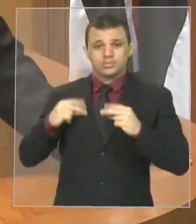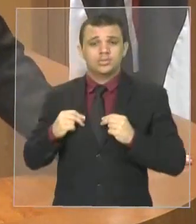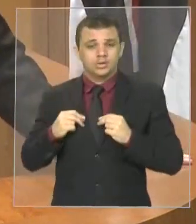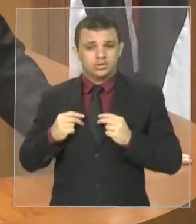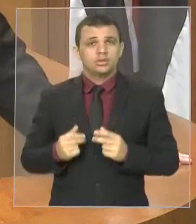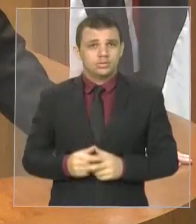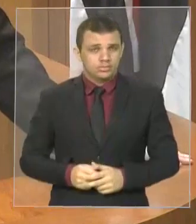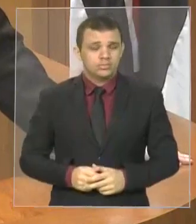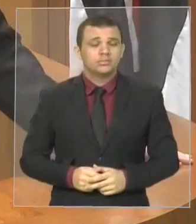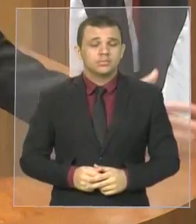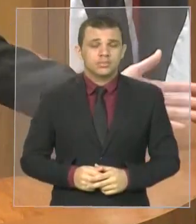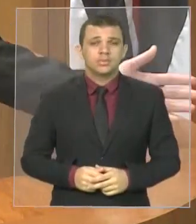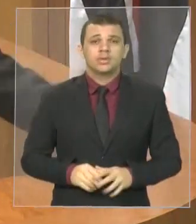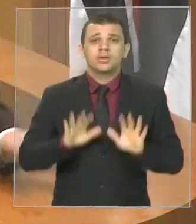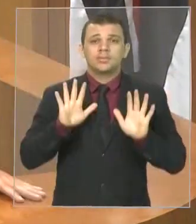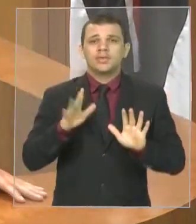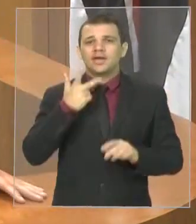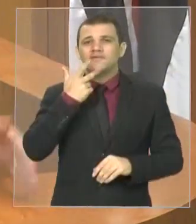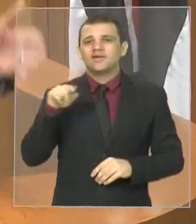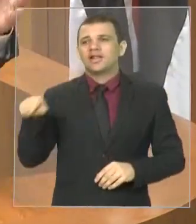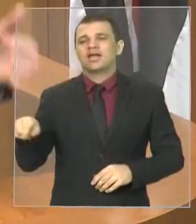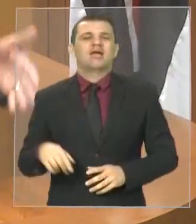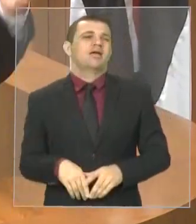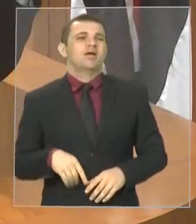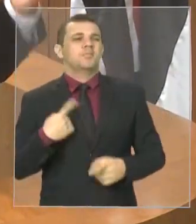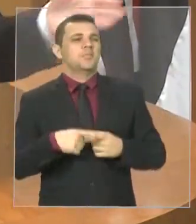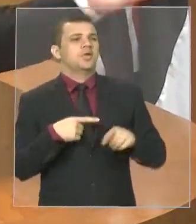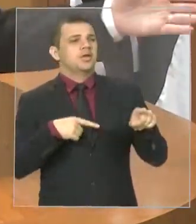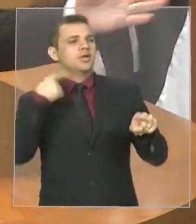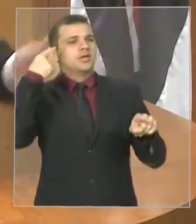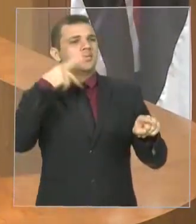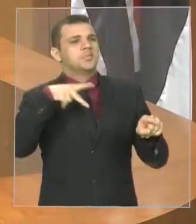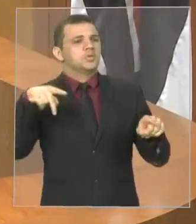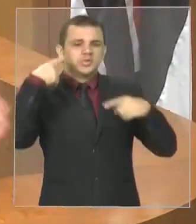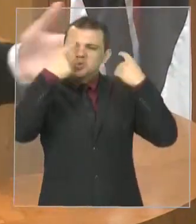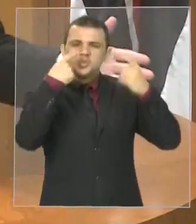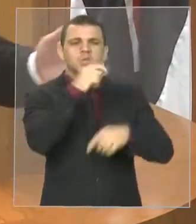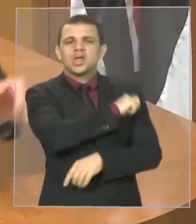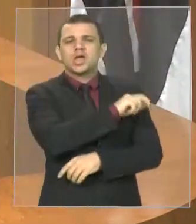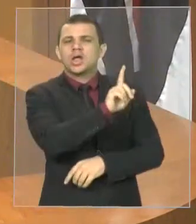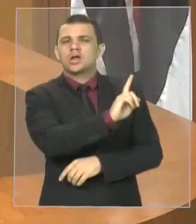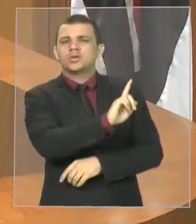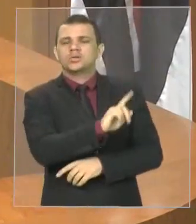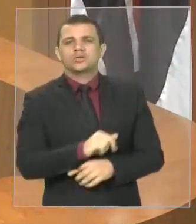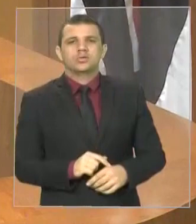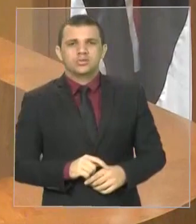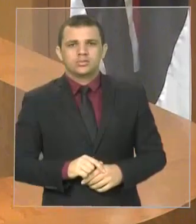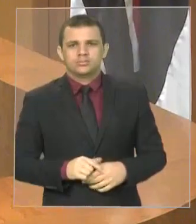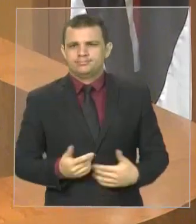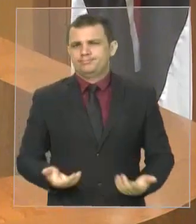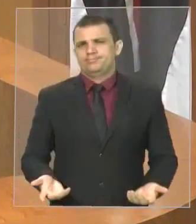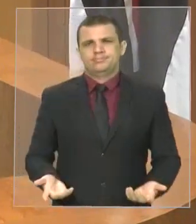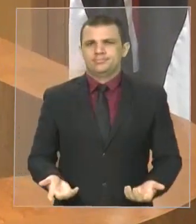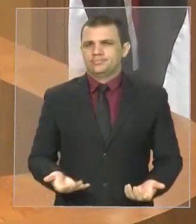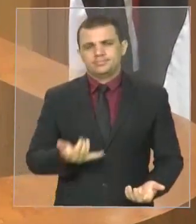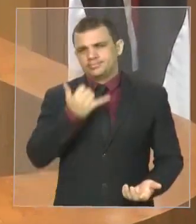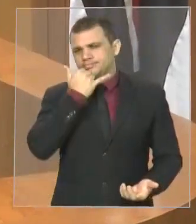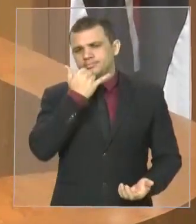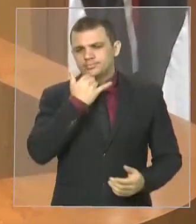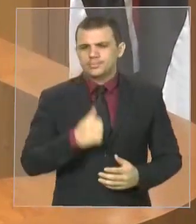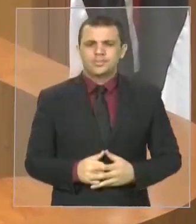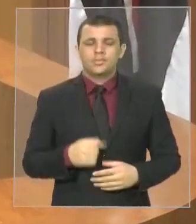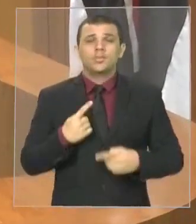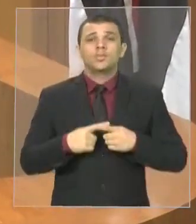não se preocupando com os alunos. Ora, senhores, os mais prejudicados em uma greve dessa são os professores, porque se paralisarem as